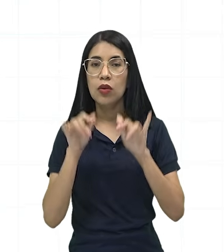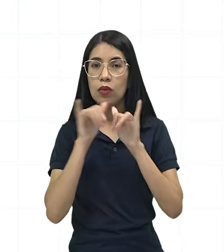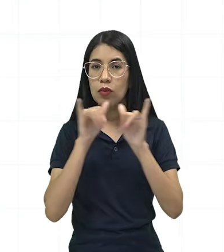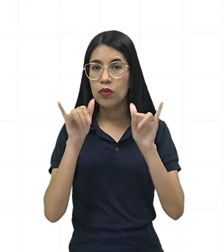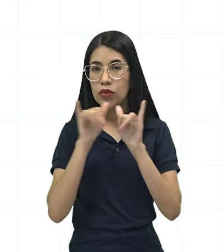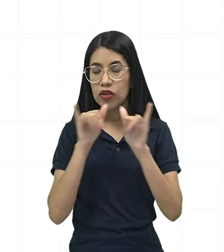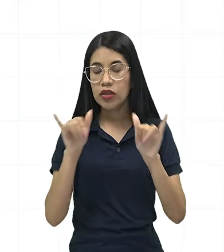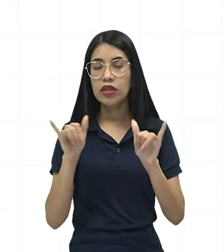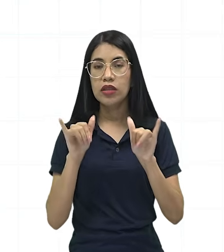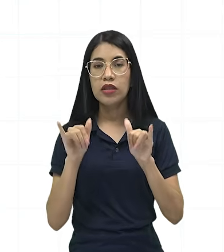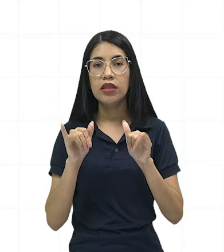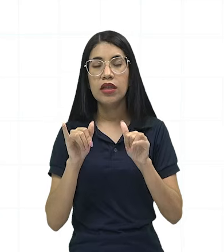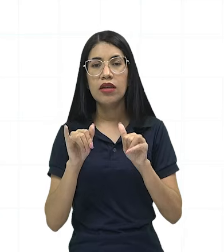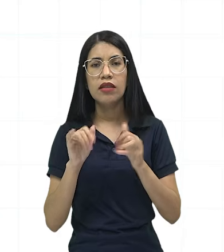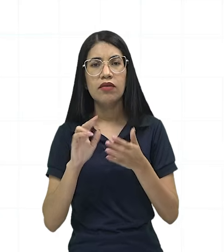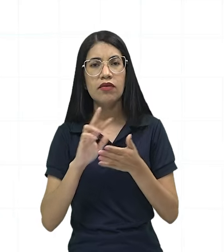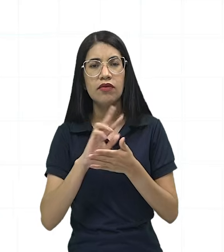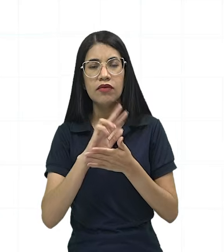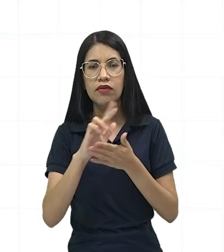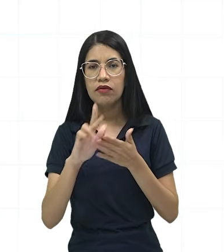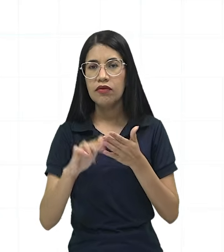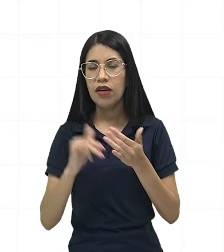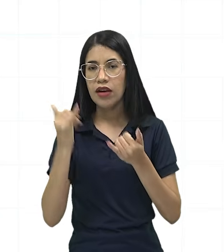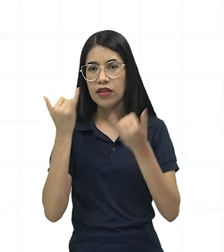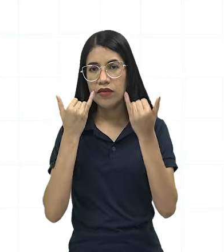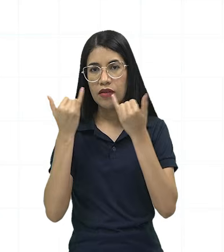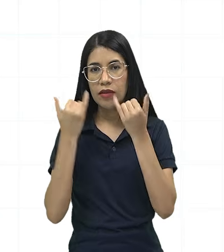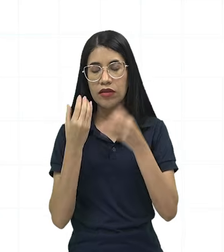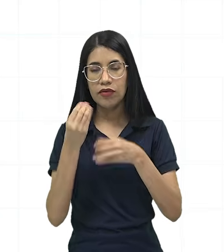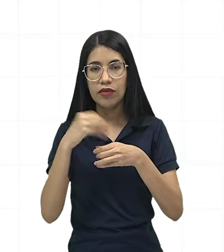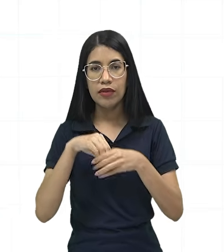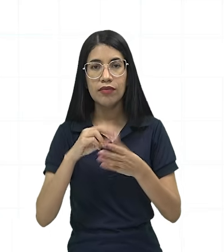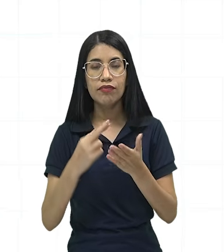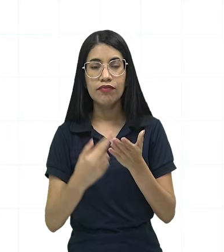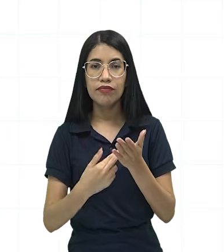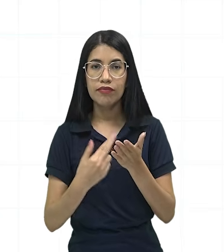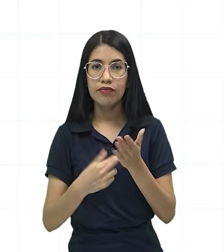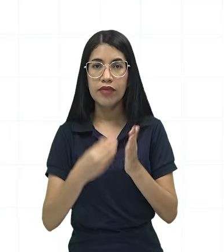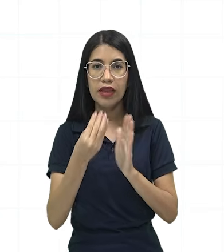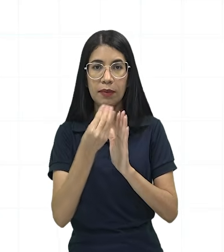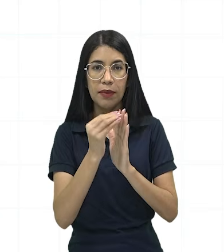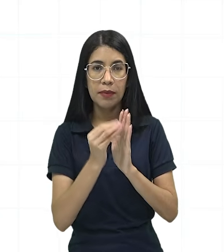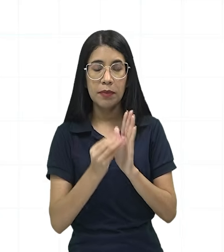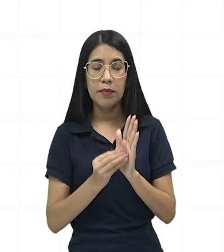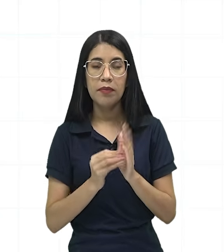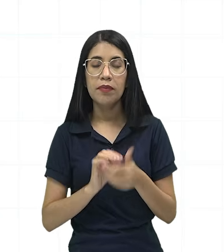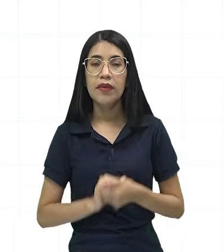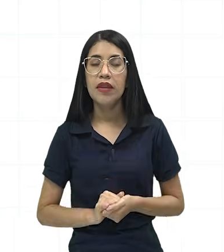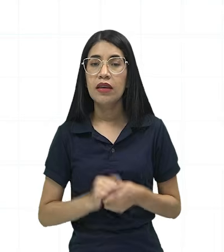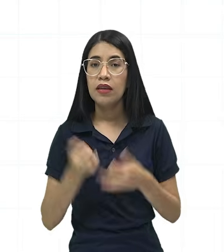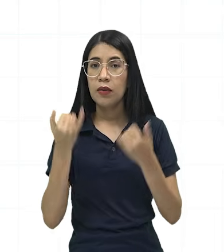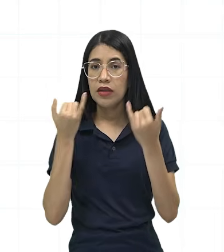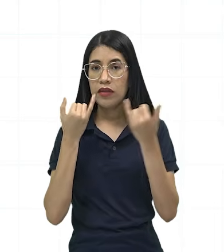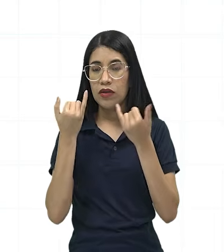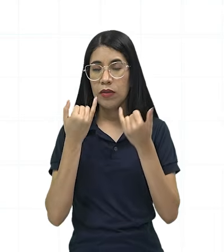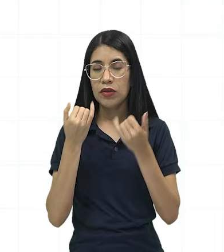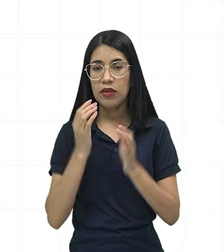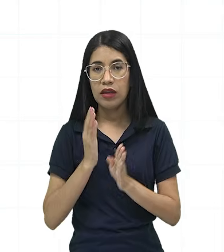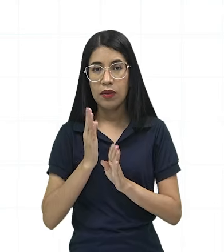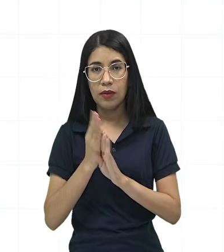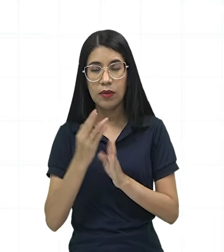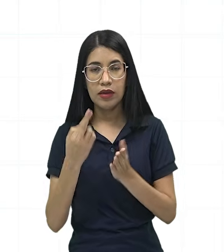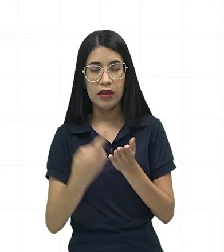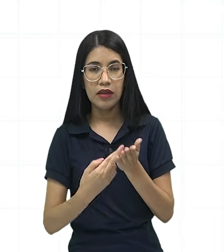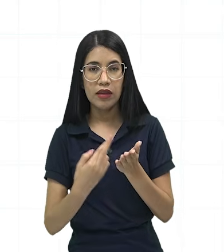notícias, né? Nós podemos ter várias informações dentro dessa revista. Então, essas informações que nós temos dentro da